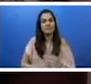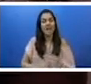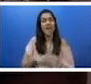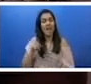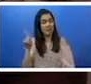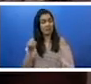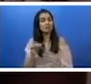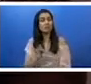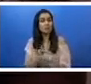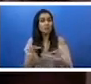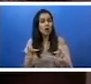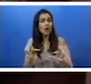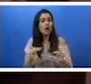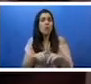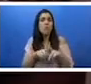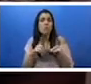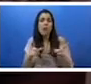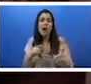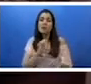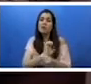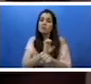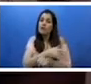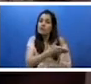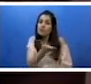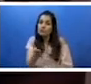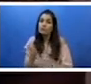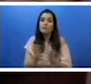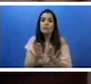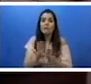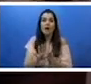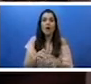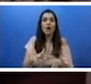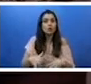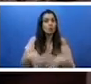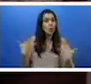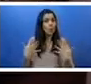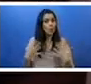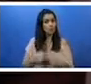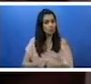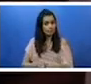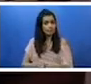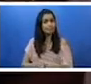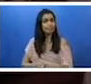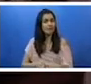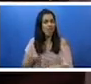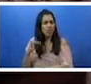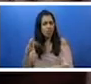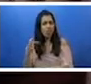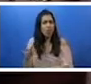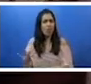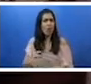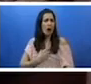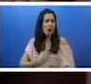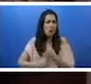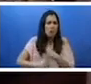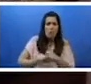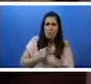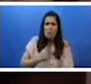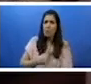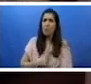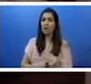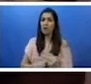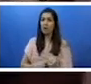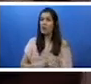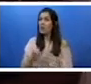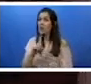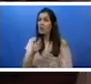sorte. Então, eu espero que vocês não tenham que passar esse susto que eu passei, essa dor, essa angústia. E que vocês não